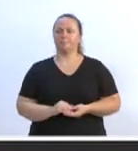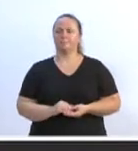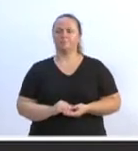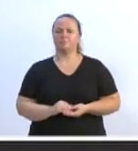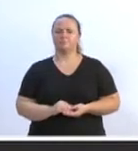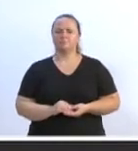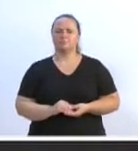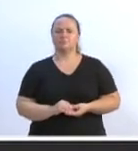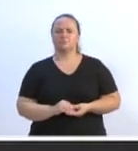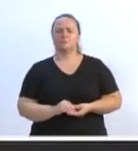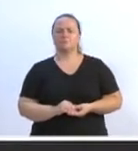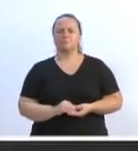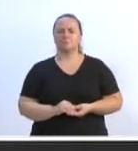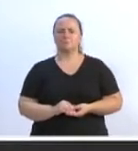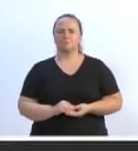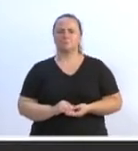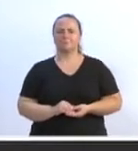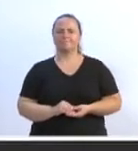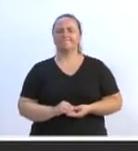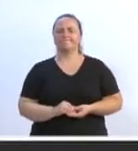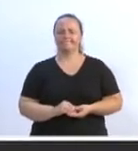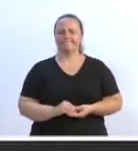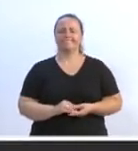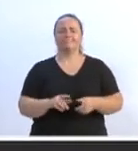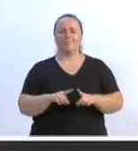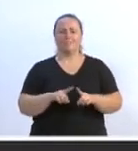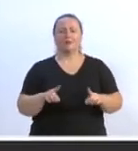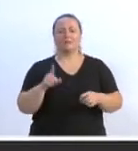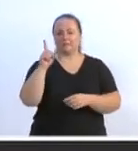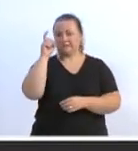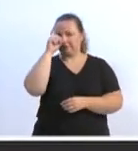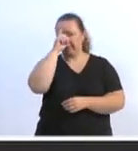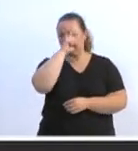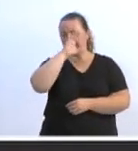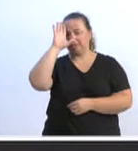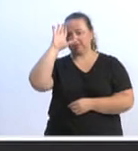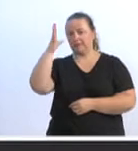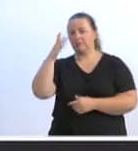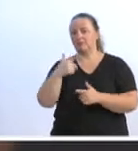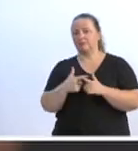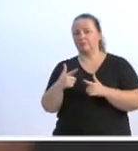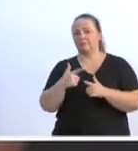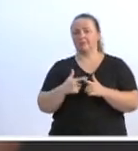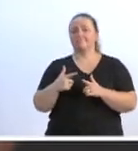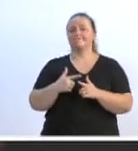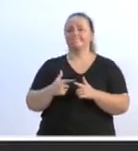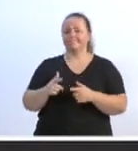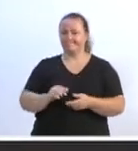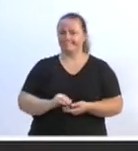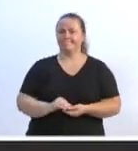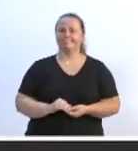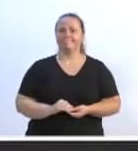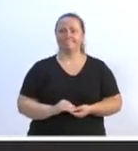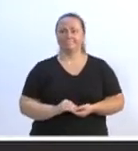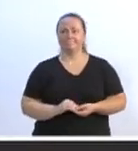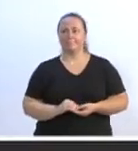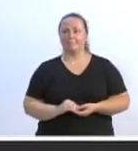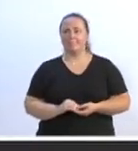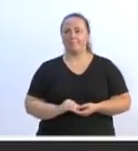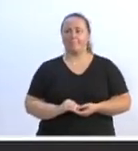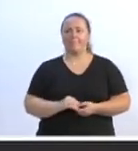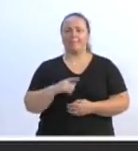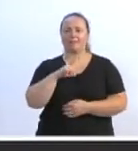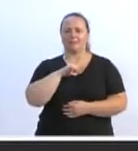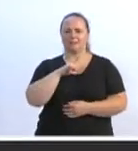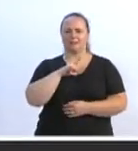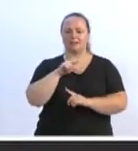é difícil vai ser para resolver esse foi um dos índios as setes casa